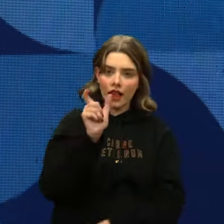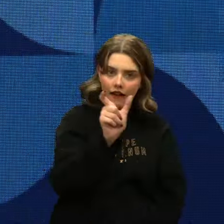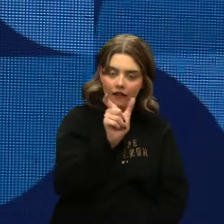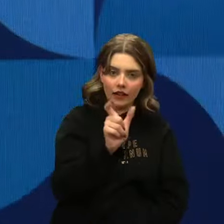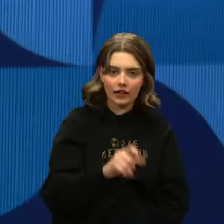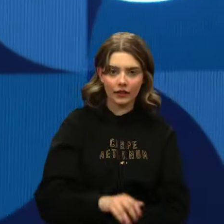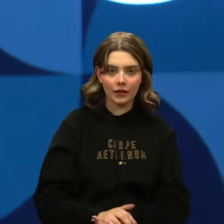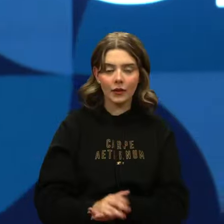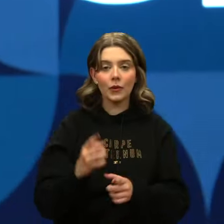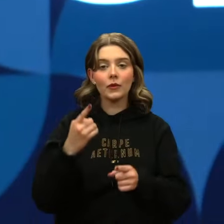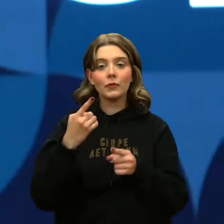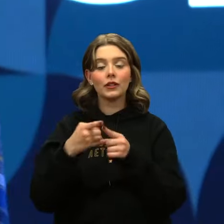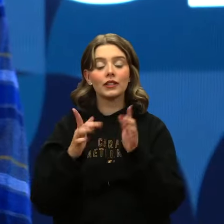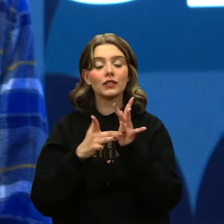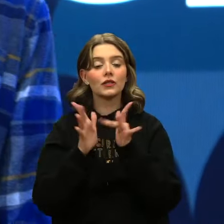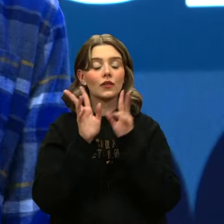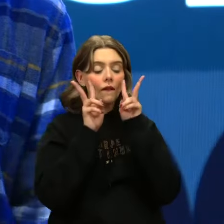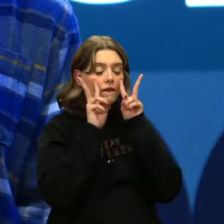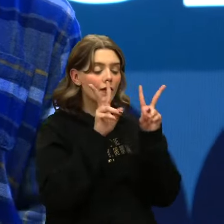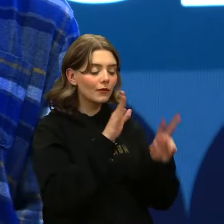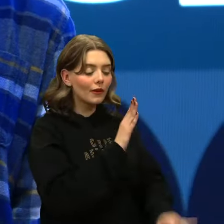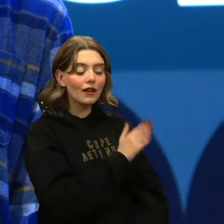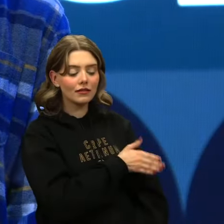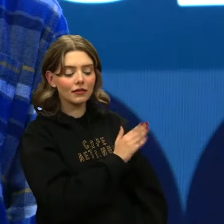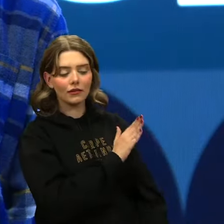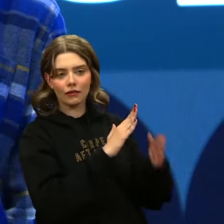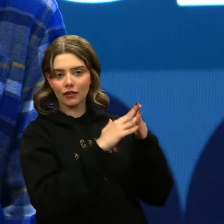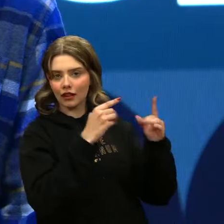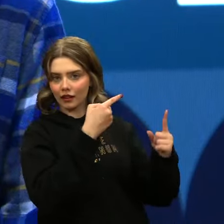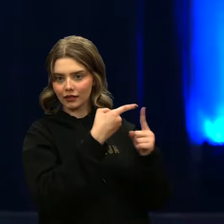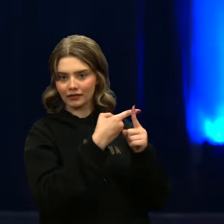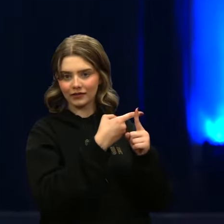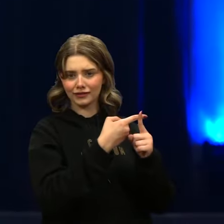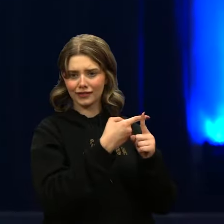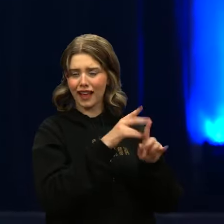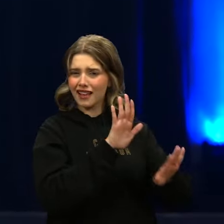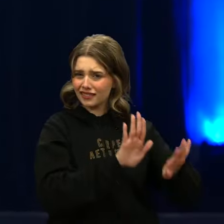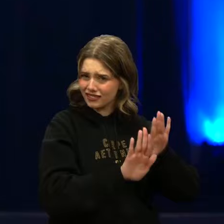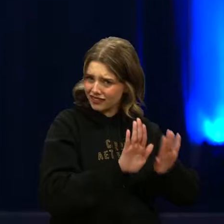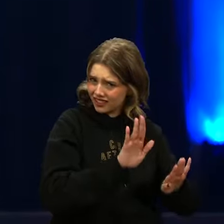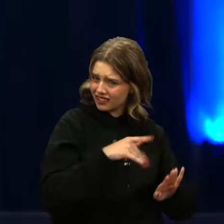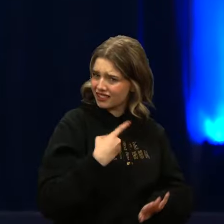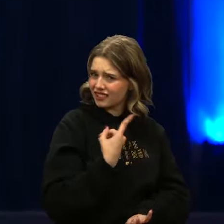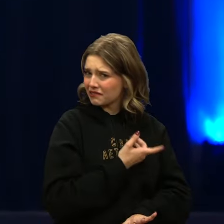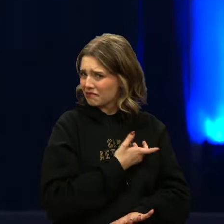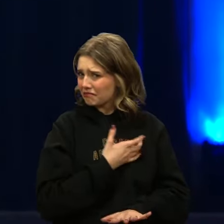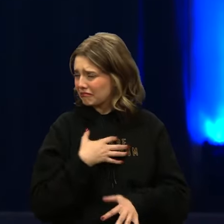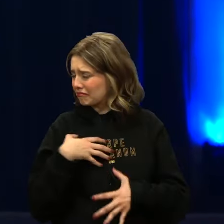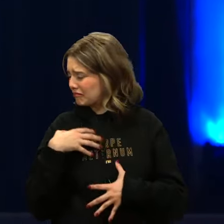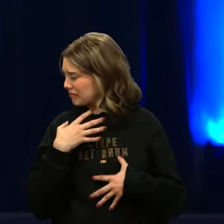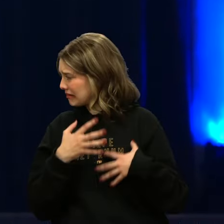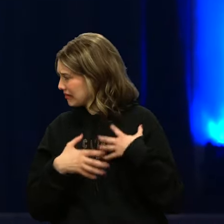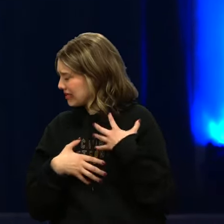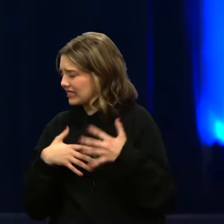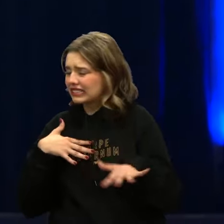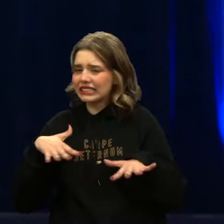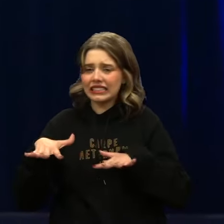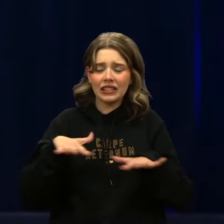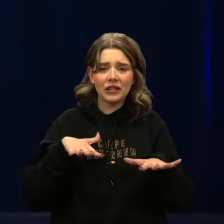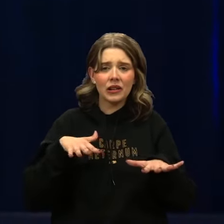coração dessa igreja. Muitas vezes nós estamos abalados, porque nós mesmos